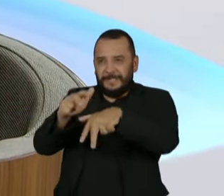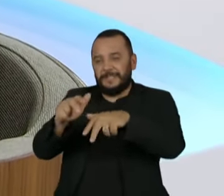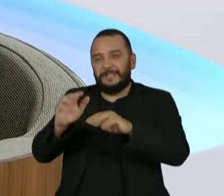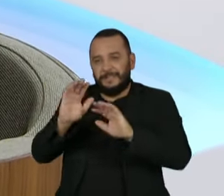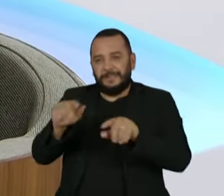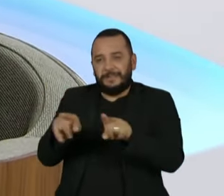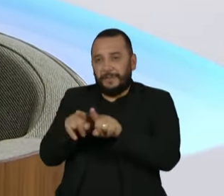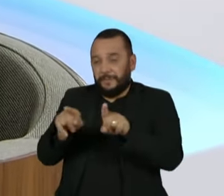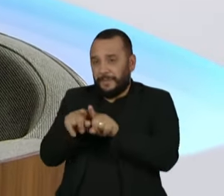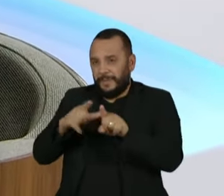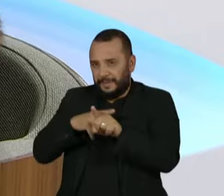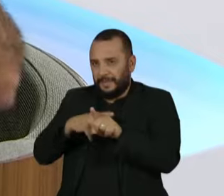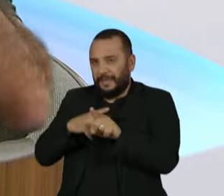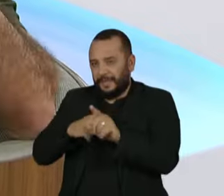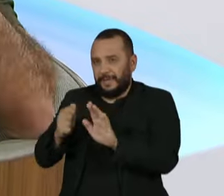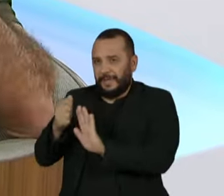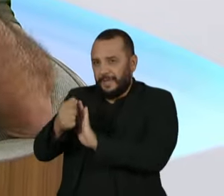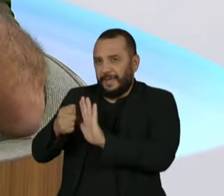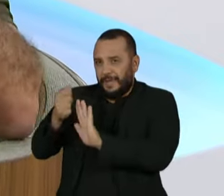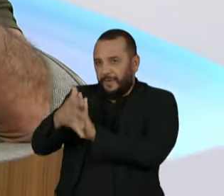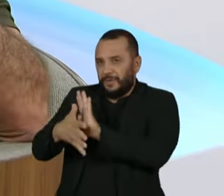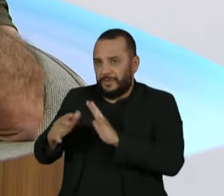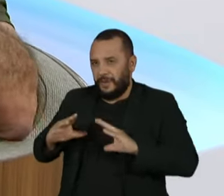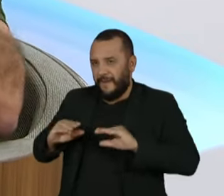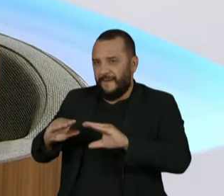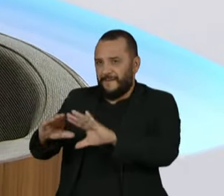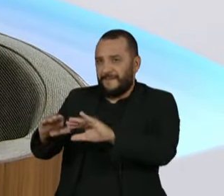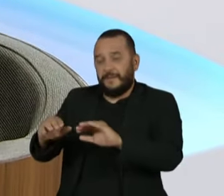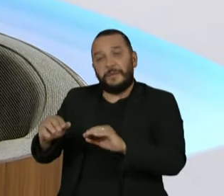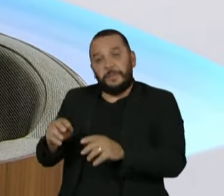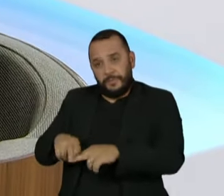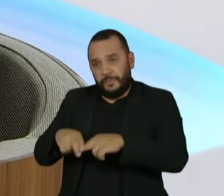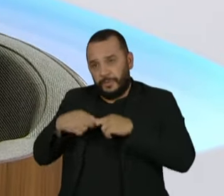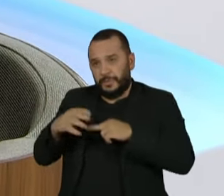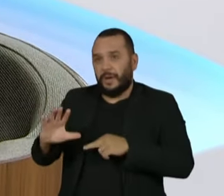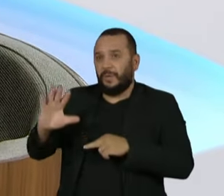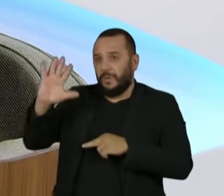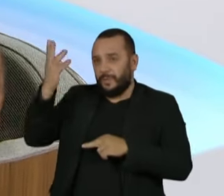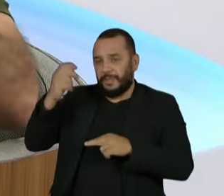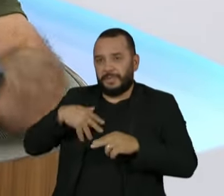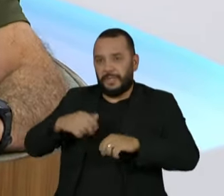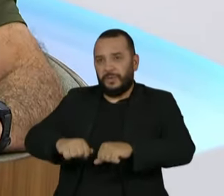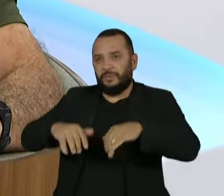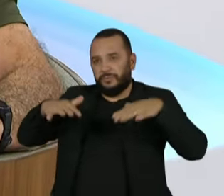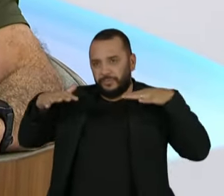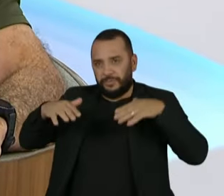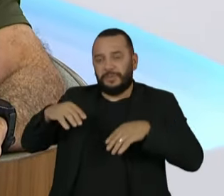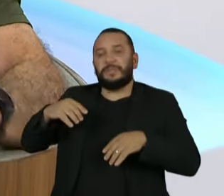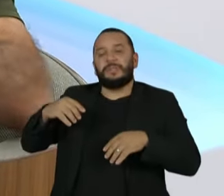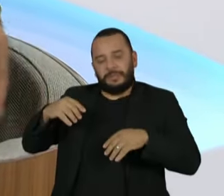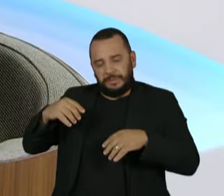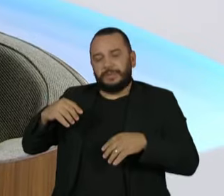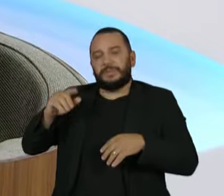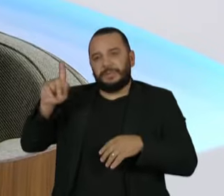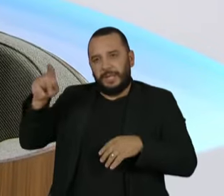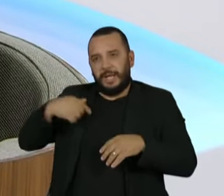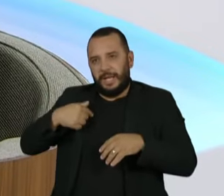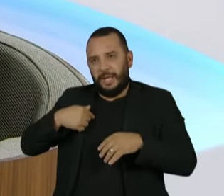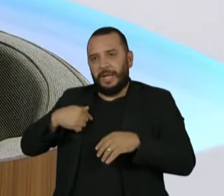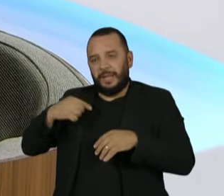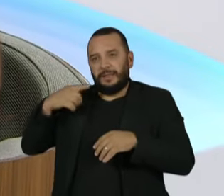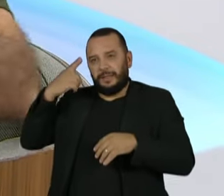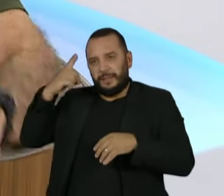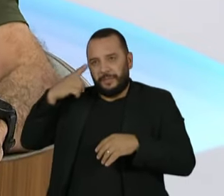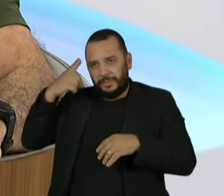algoritmos que levaram a consequências como a invasão do Capitólio por exemplo a gente pode olhar para os focos daquele incêndio democrático